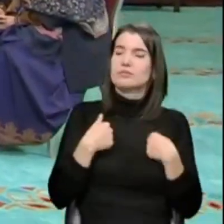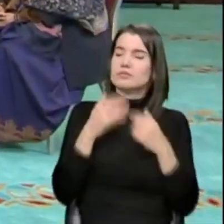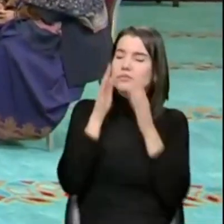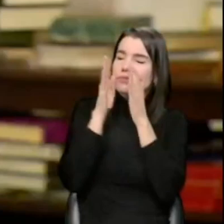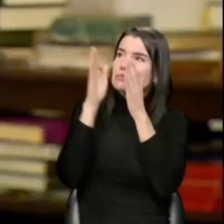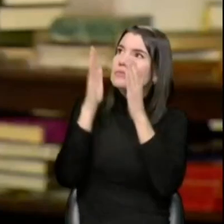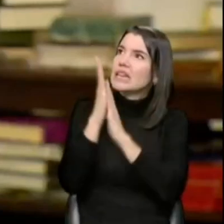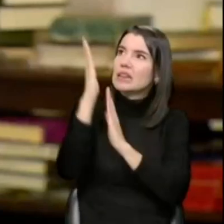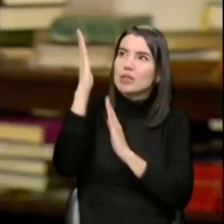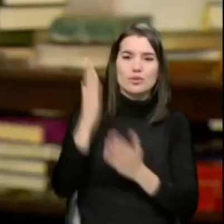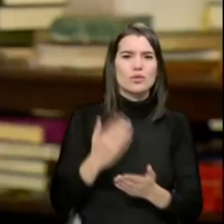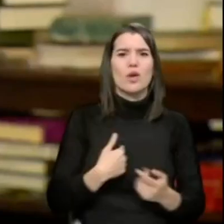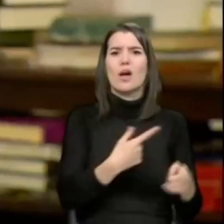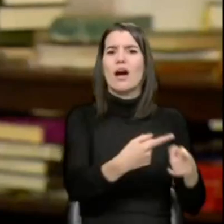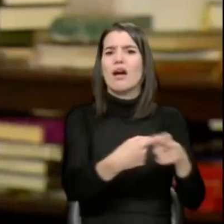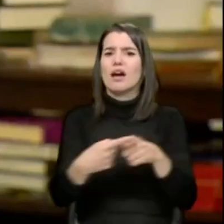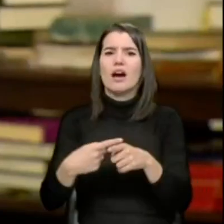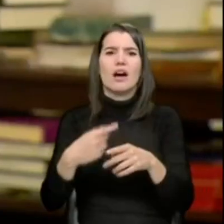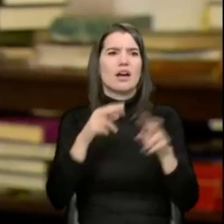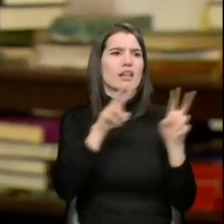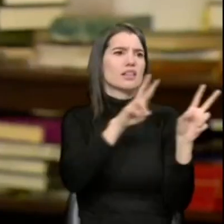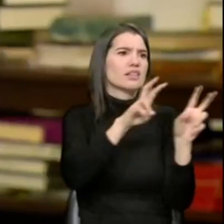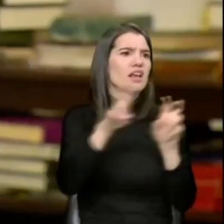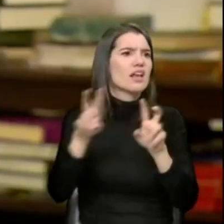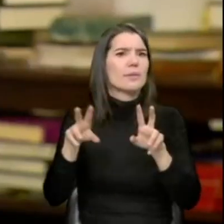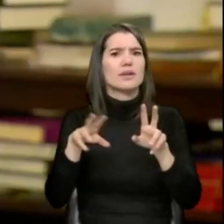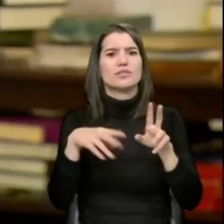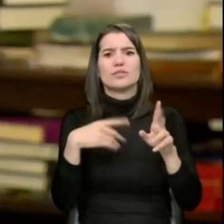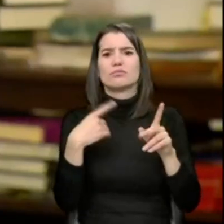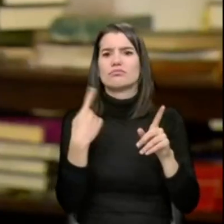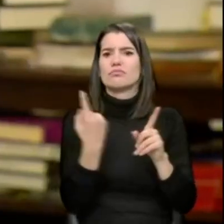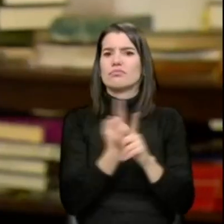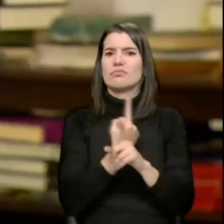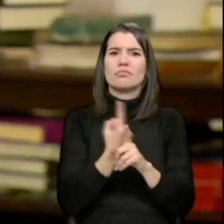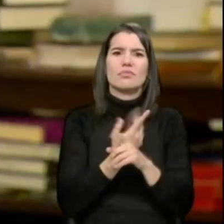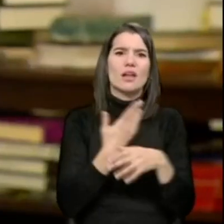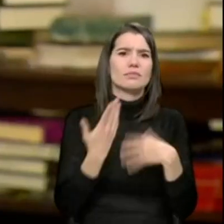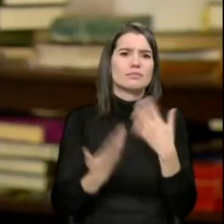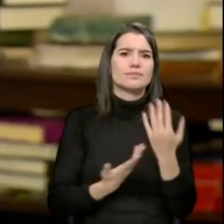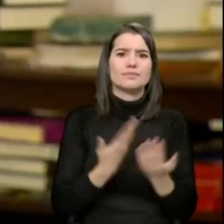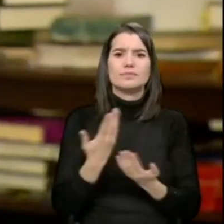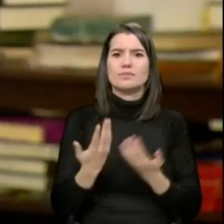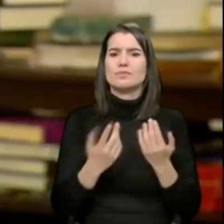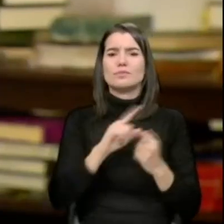ele já não tem interesses, agendas, nenhum tipo de